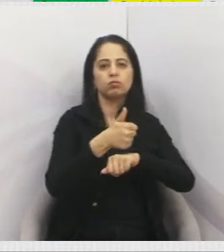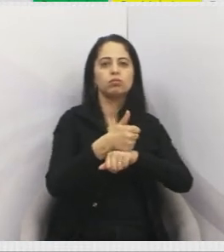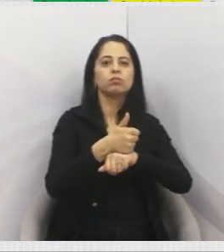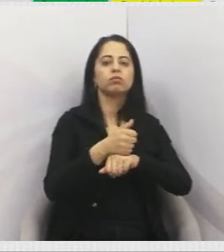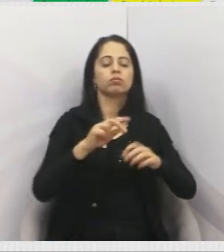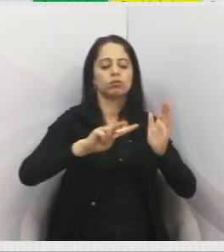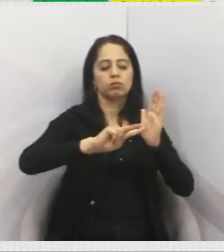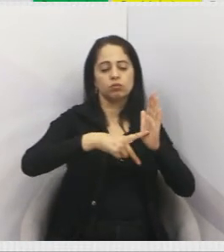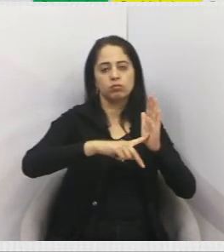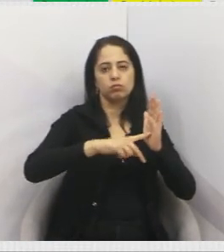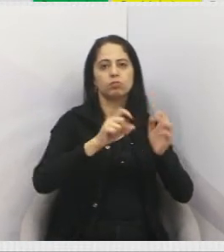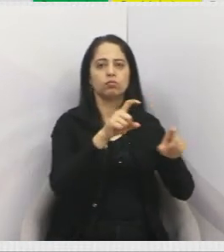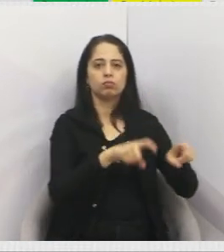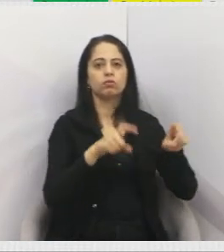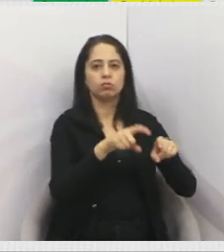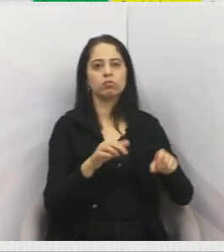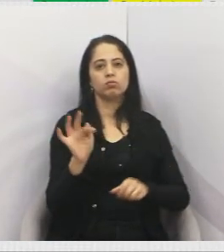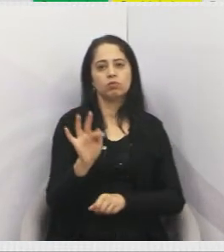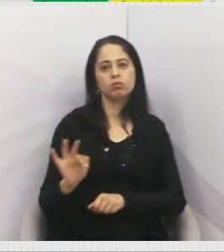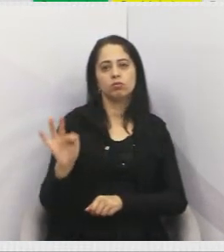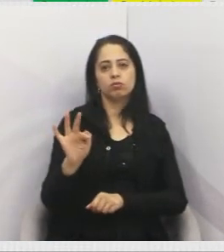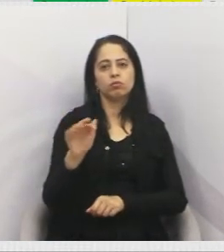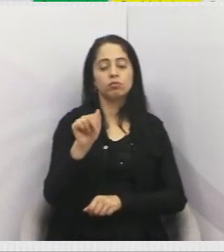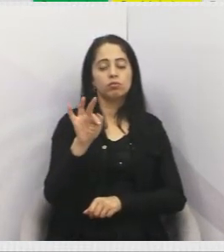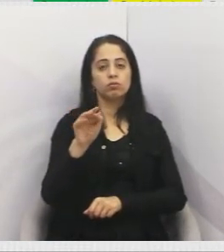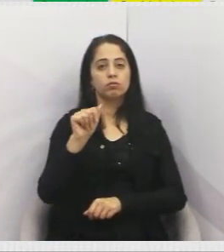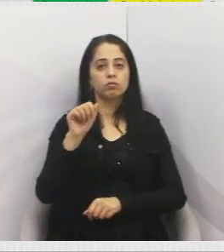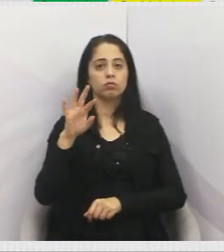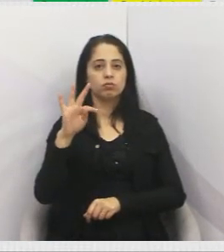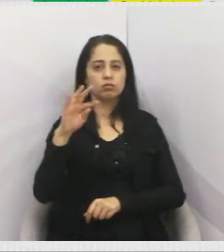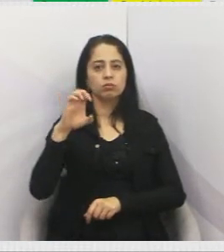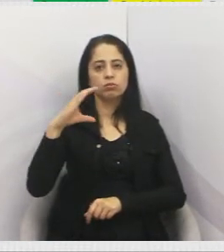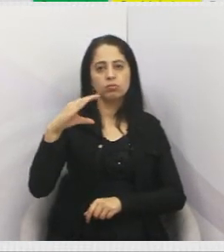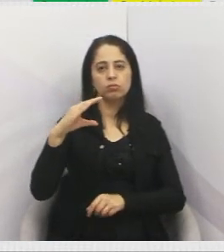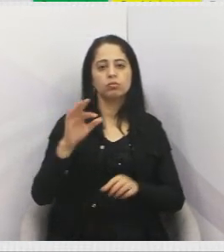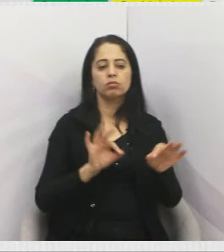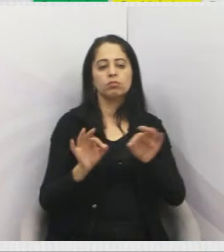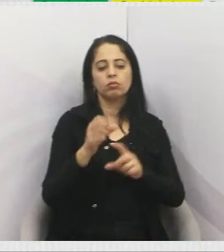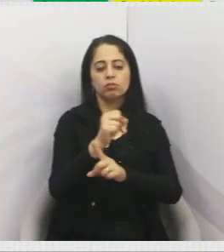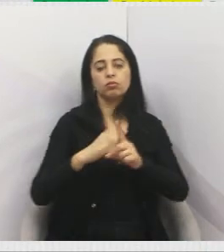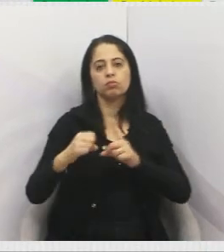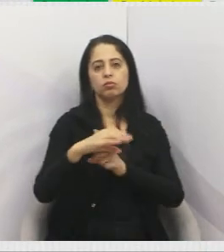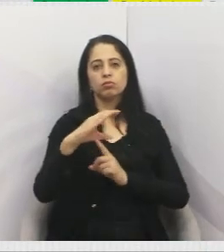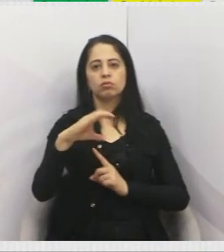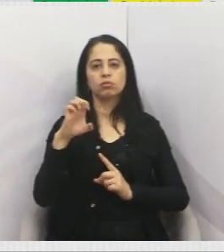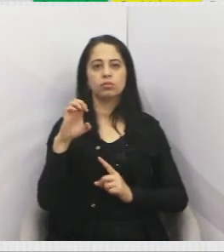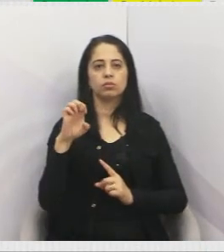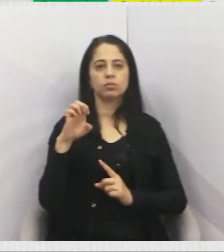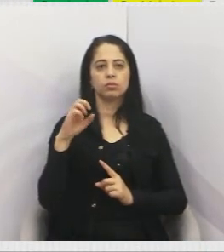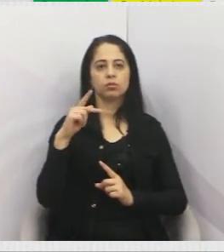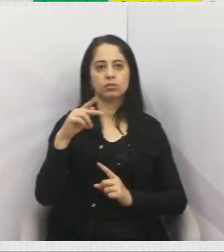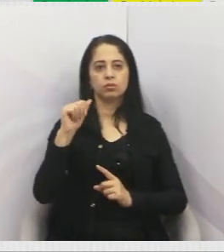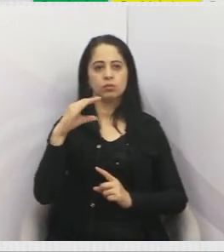Sindicato Rural, entidades acadêmicas, FATEC e Organização da Sociedade Civil, CEPAC.